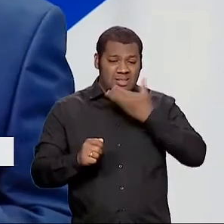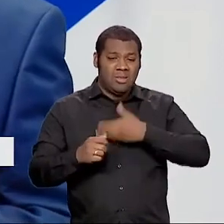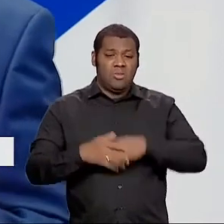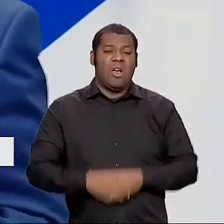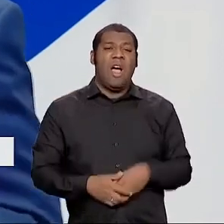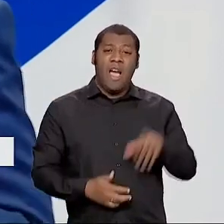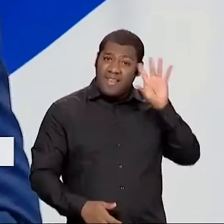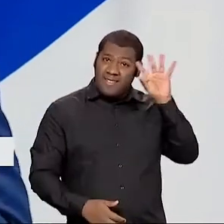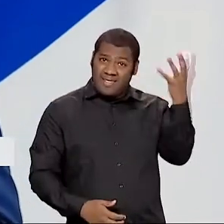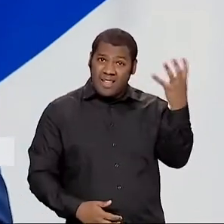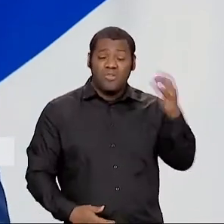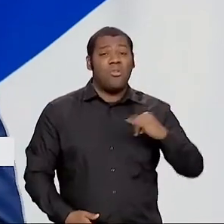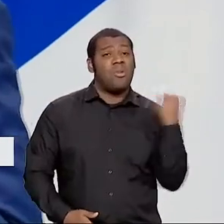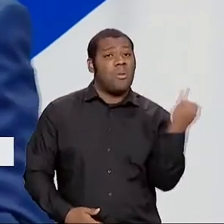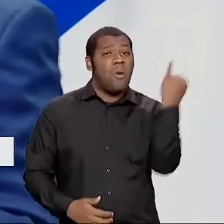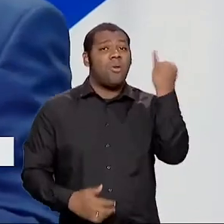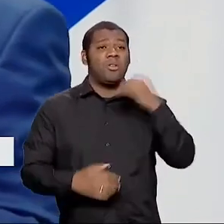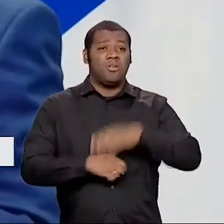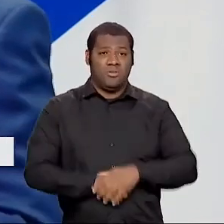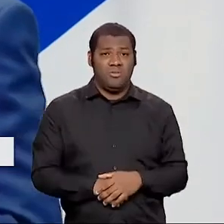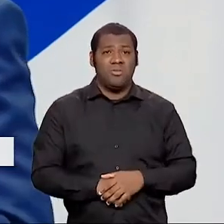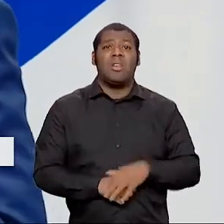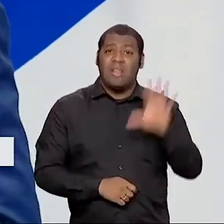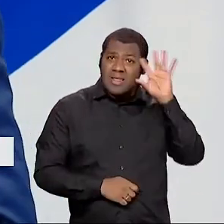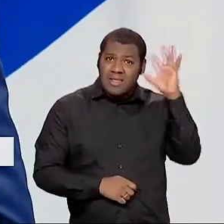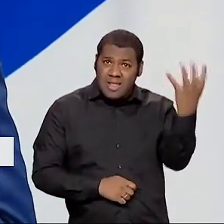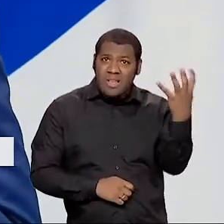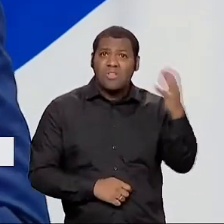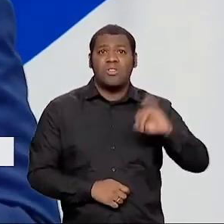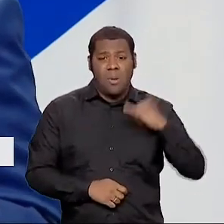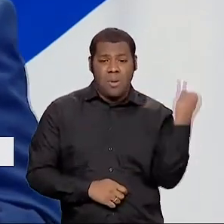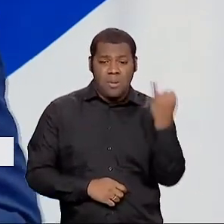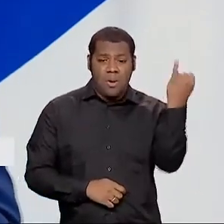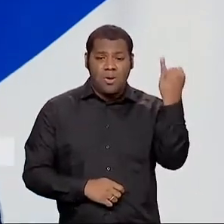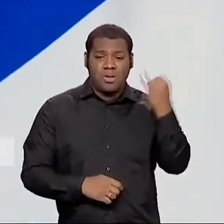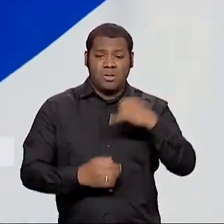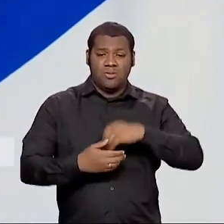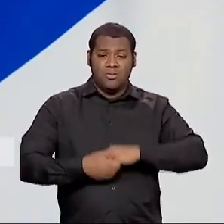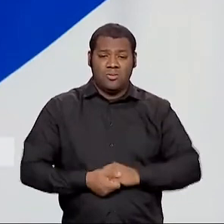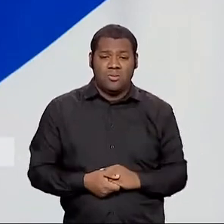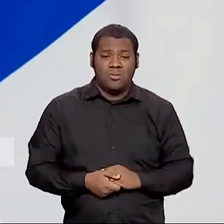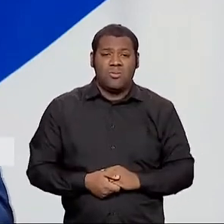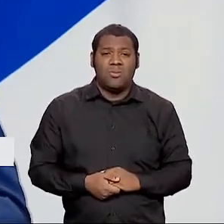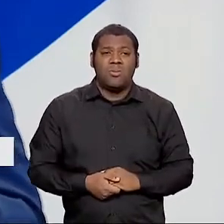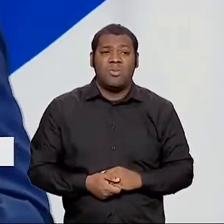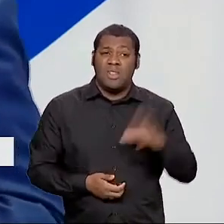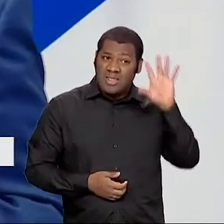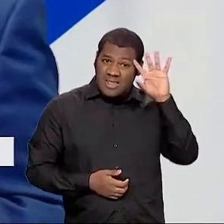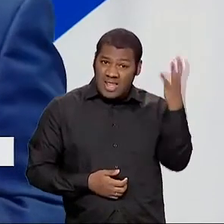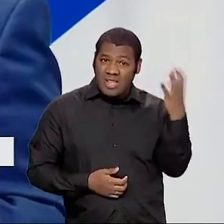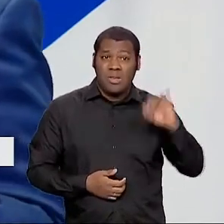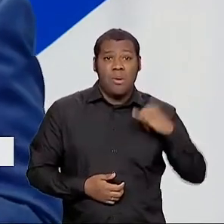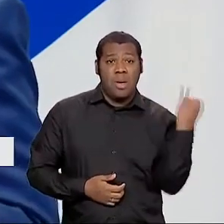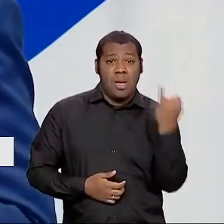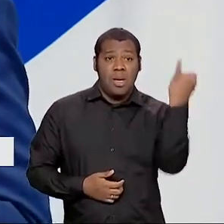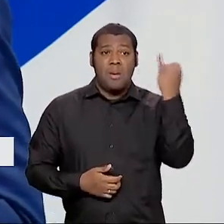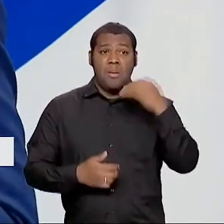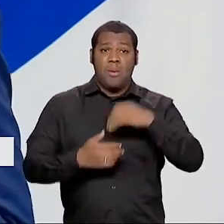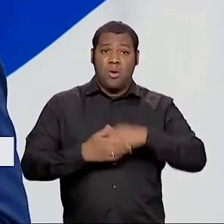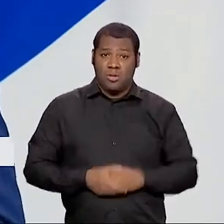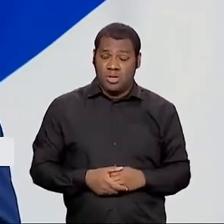toma decisões importantes. Essas decisões importantes ela não é definitiva, ela